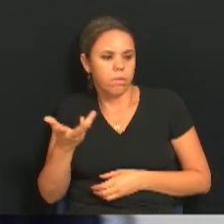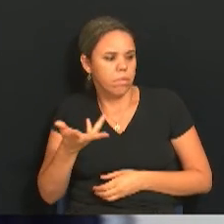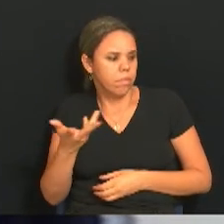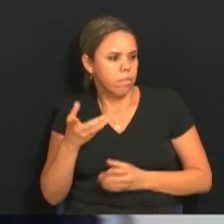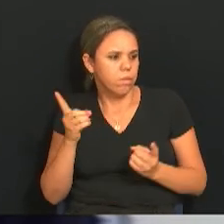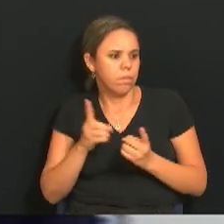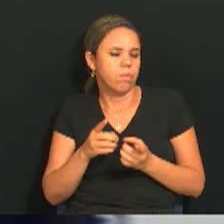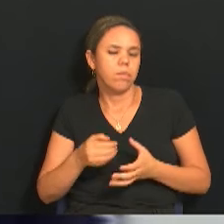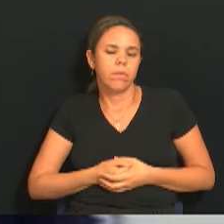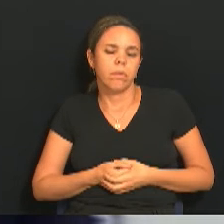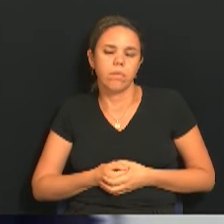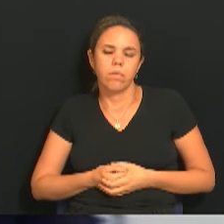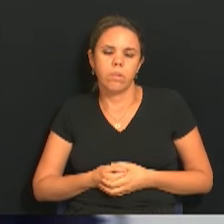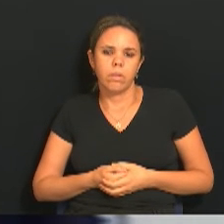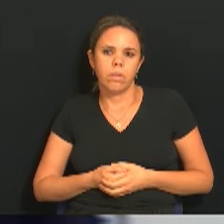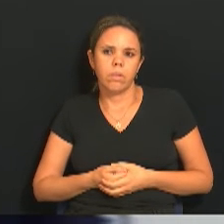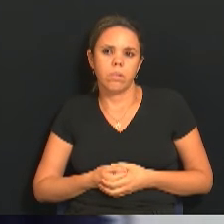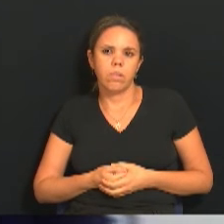dar uma solução para isso?